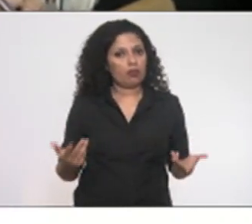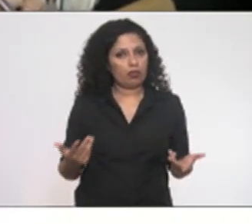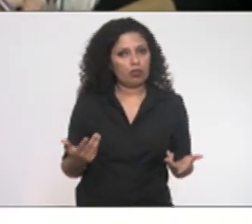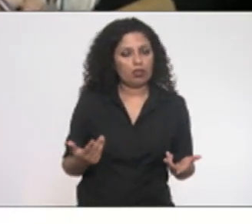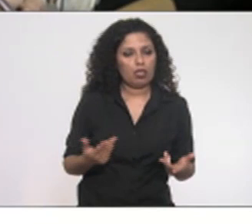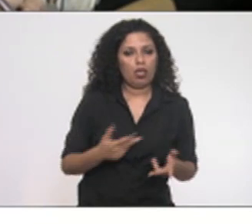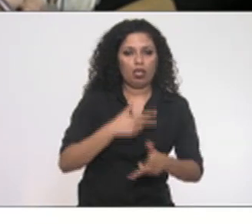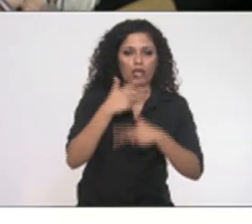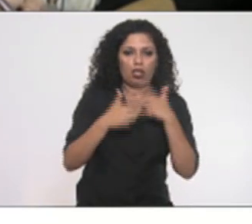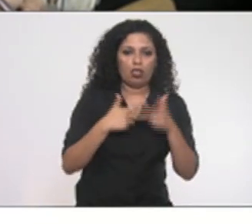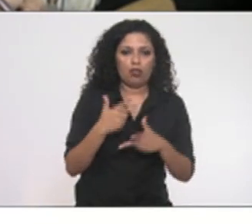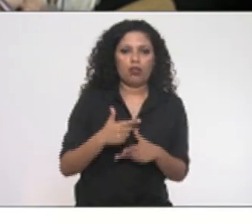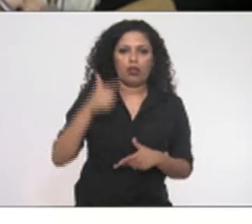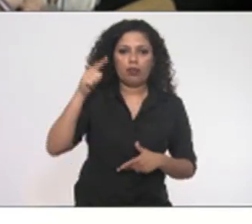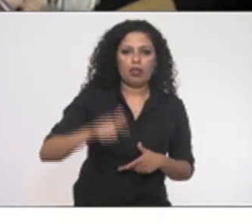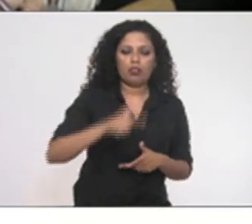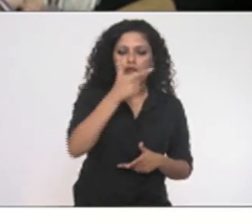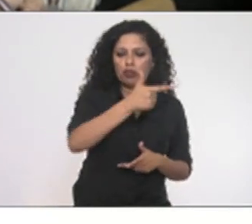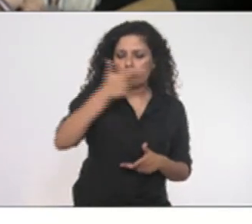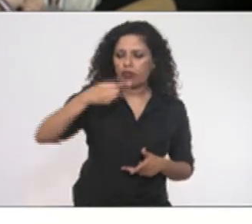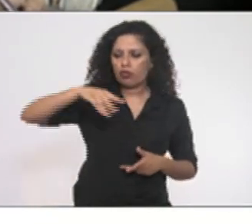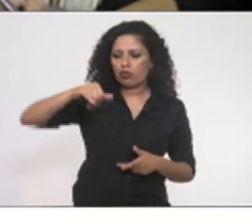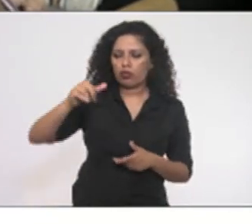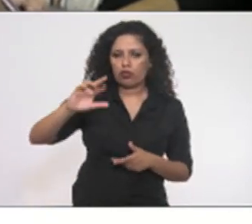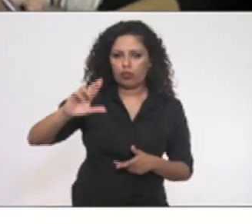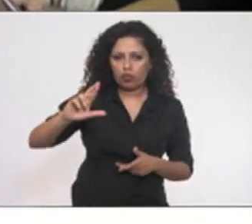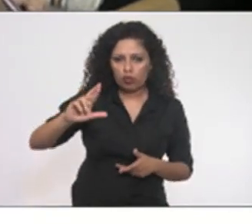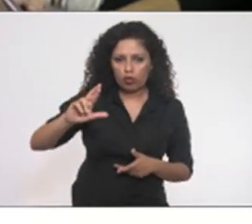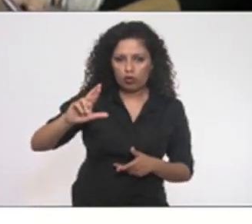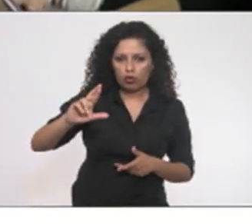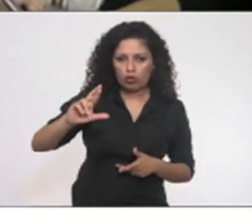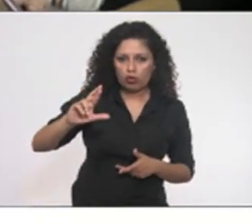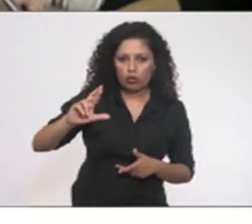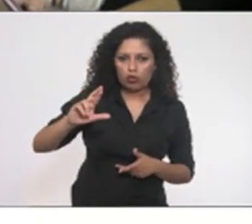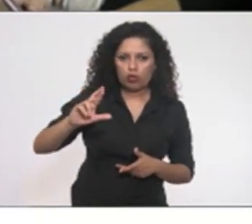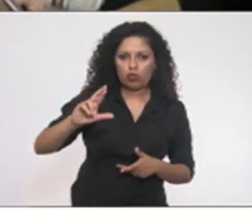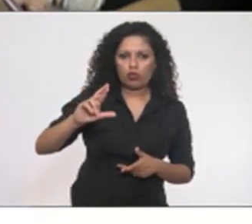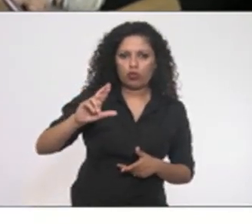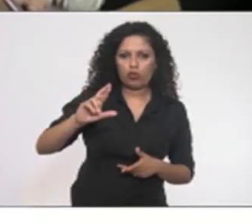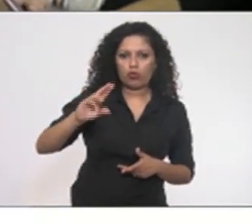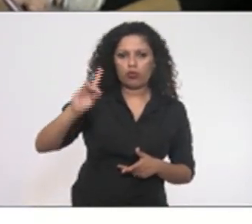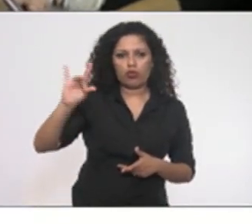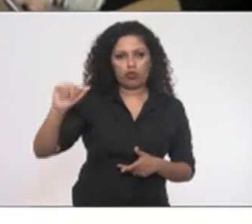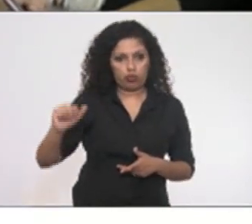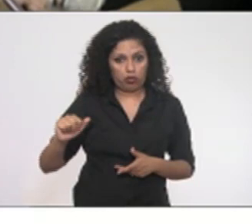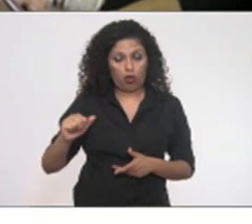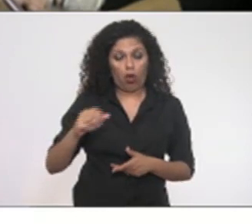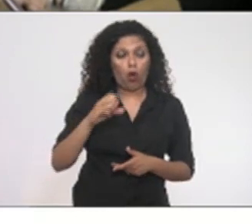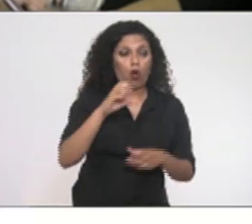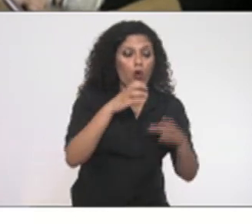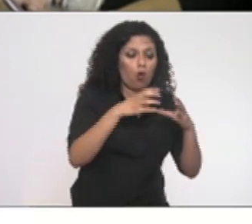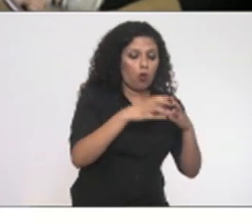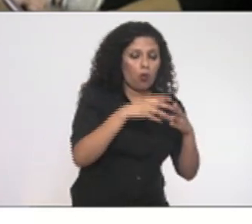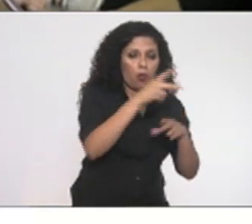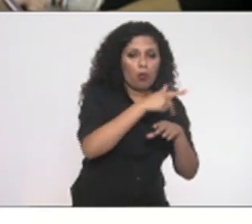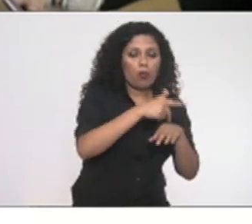não contratar mais de 22 milhões de metros cúbicos por dia. 22 milhões, ela libera 8 para os bolivianos venderem para outros carregadores, ou